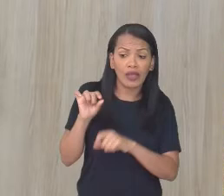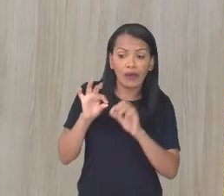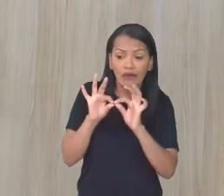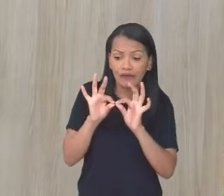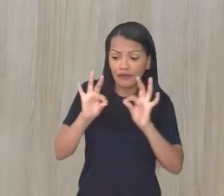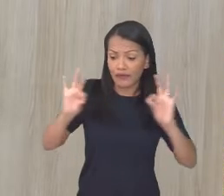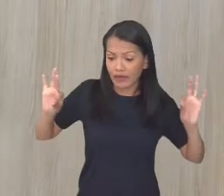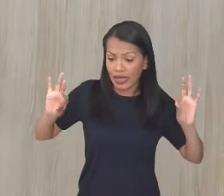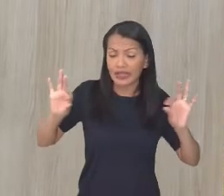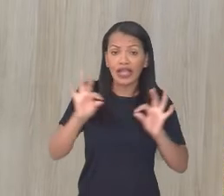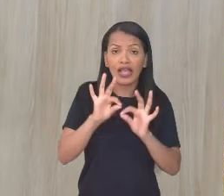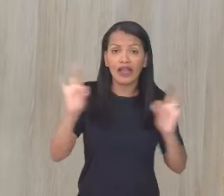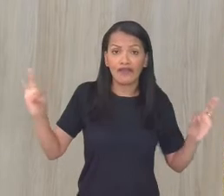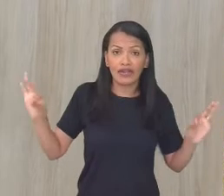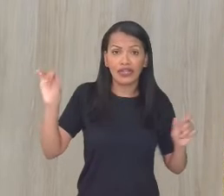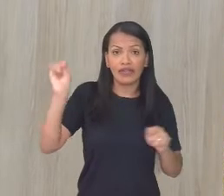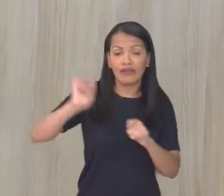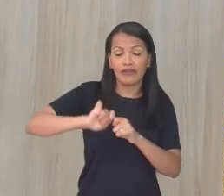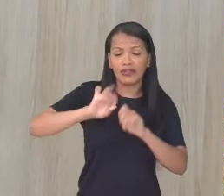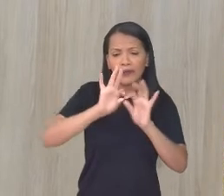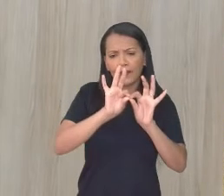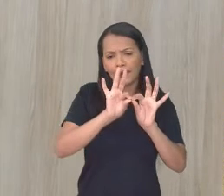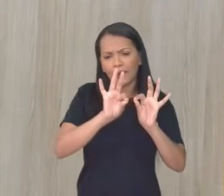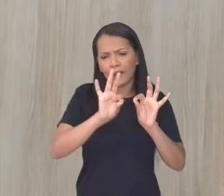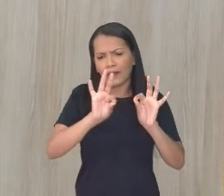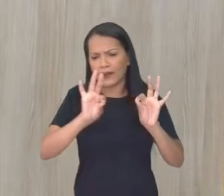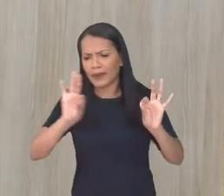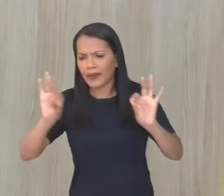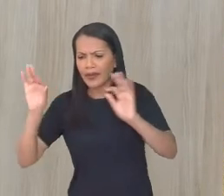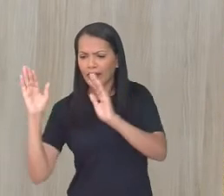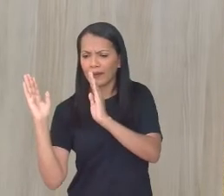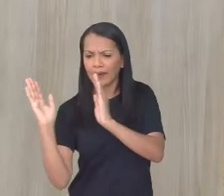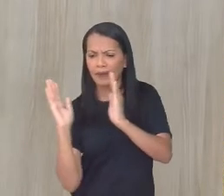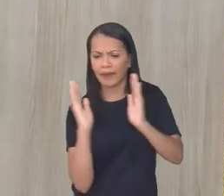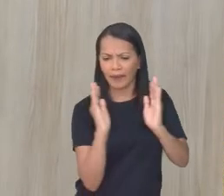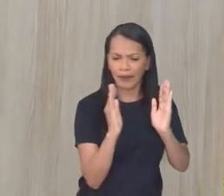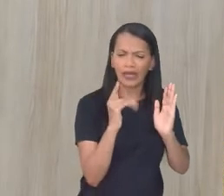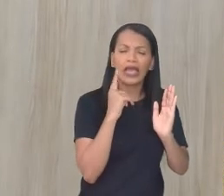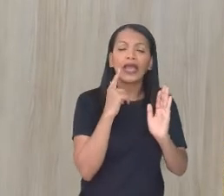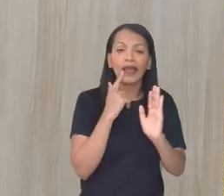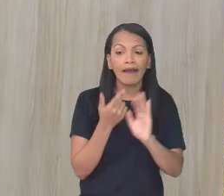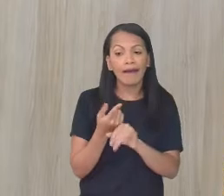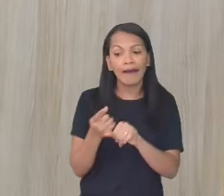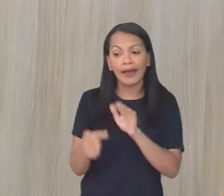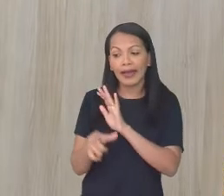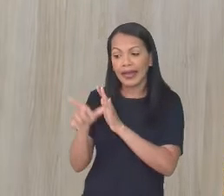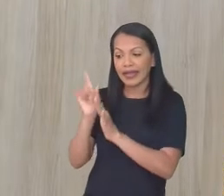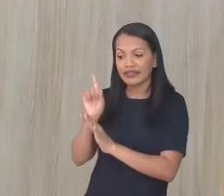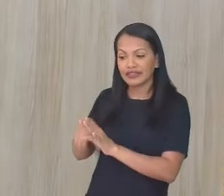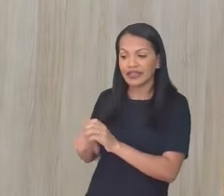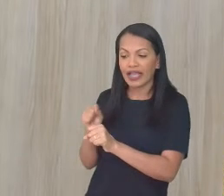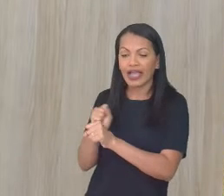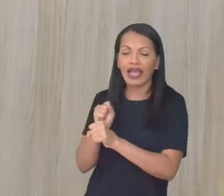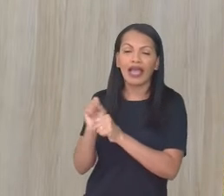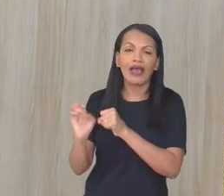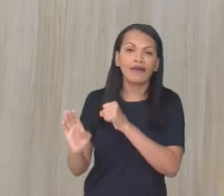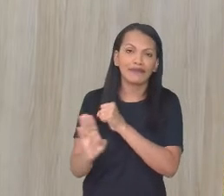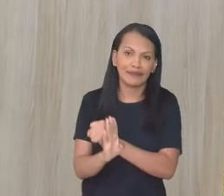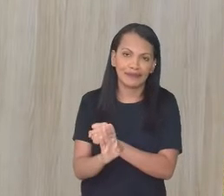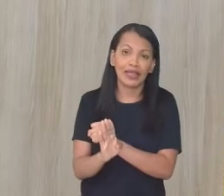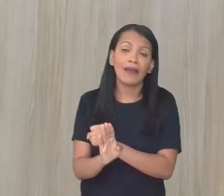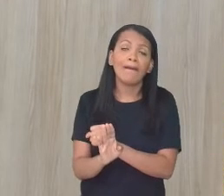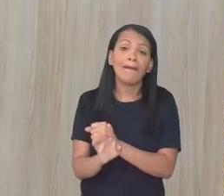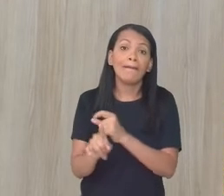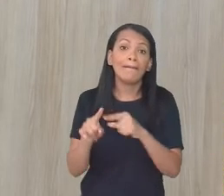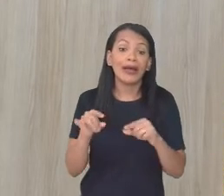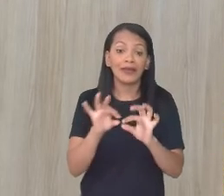frase é construída, ela se torna um verbo, ela muda de classe gramatical. E aí, como